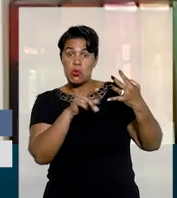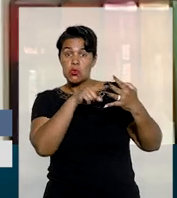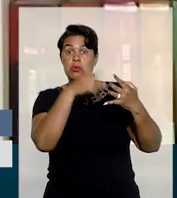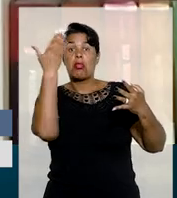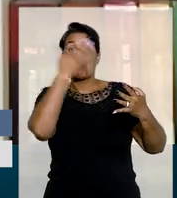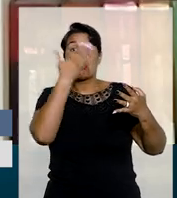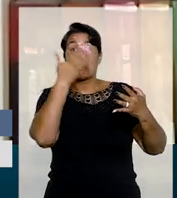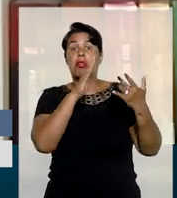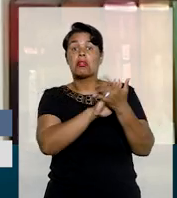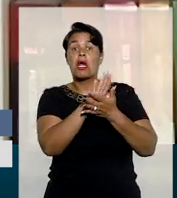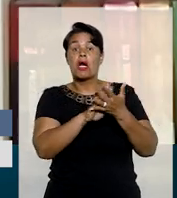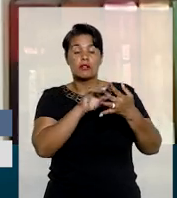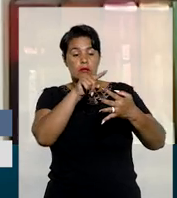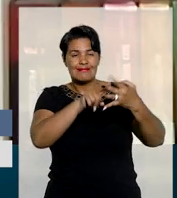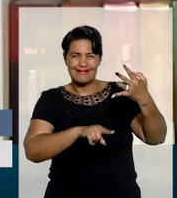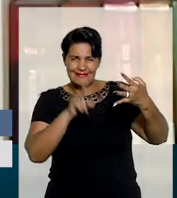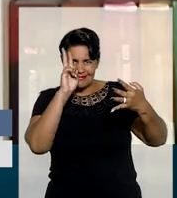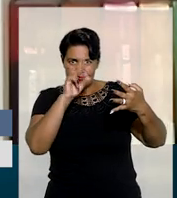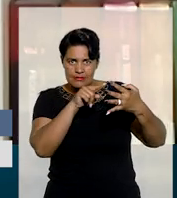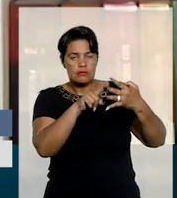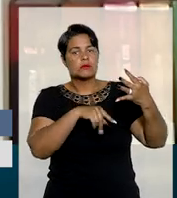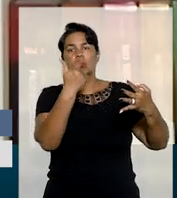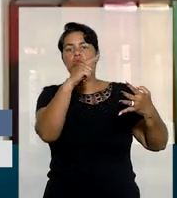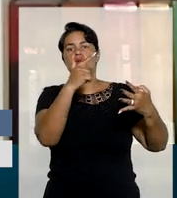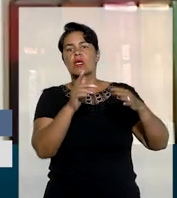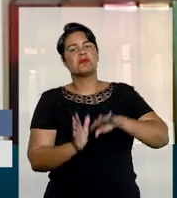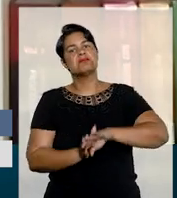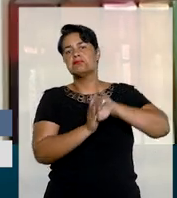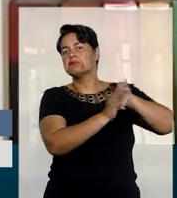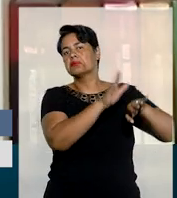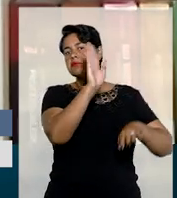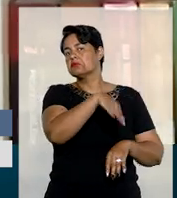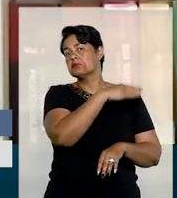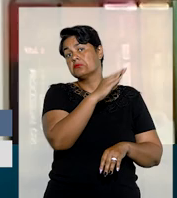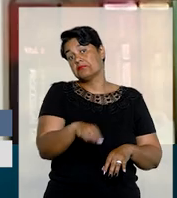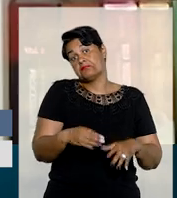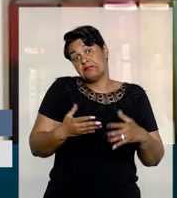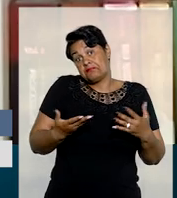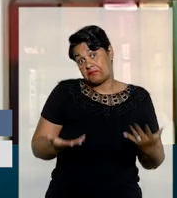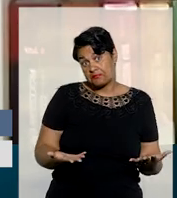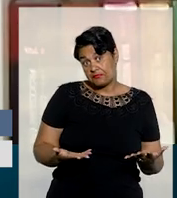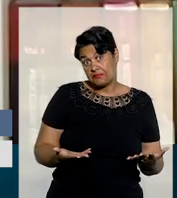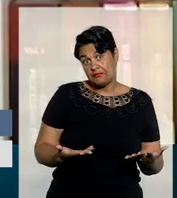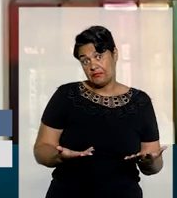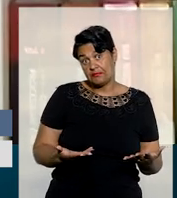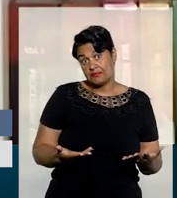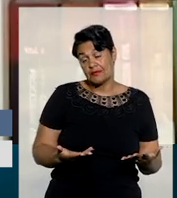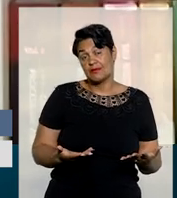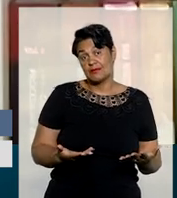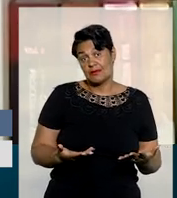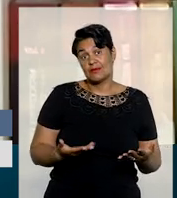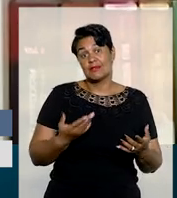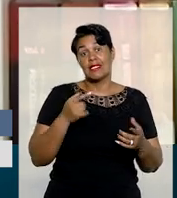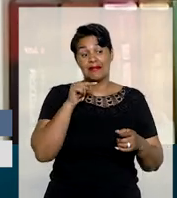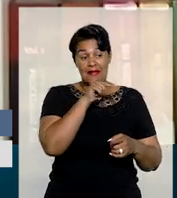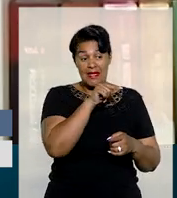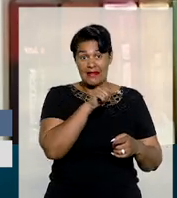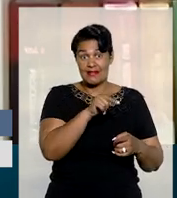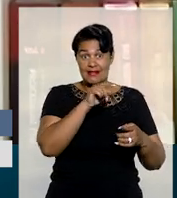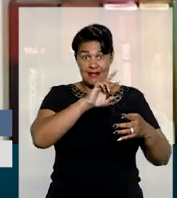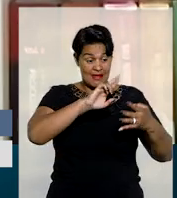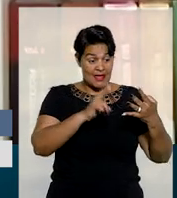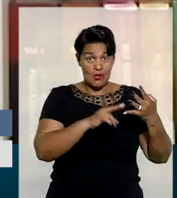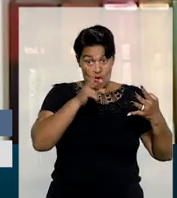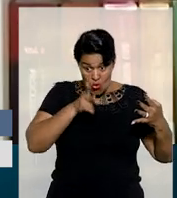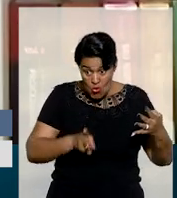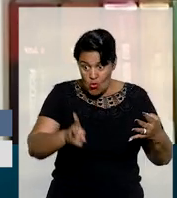tipo de recurso que não indica nenhum daqueles vícios elencados no artigo 1022, né? O que implica